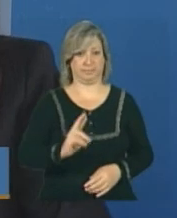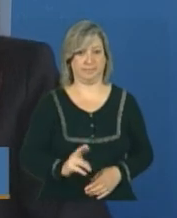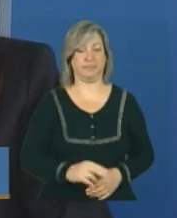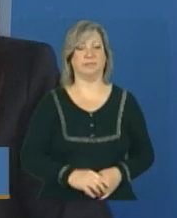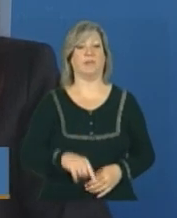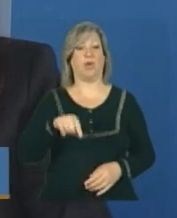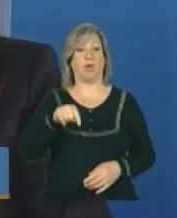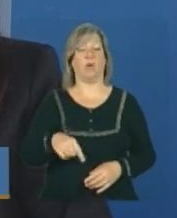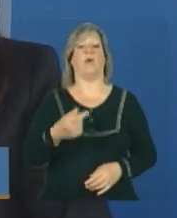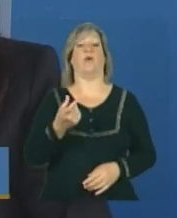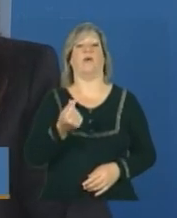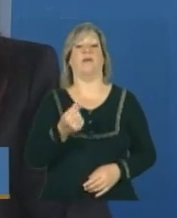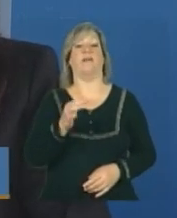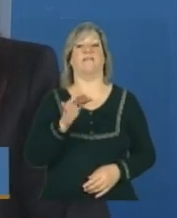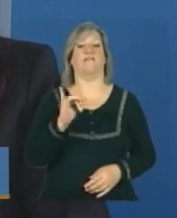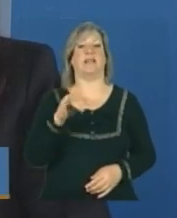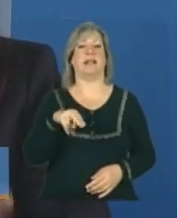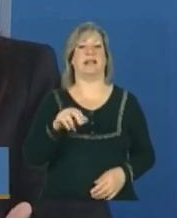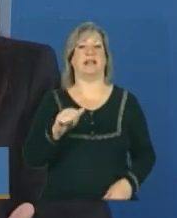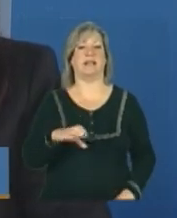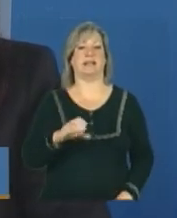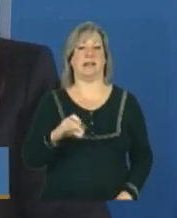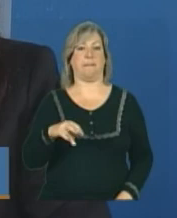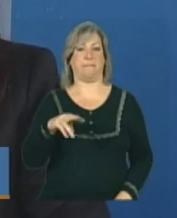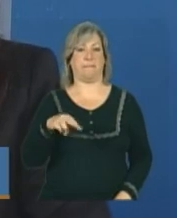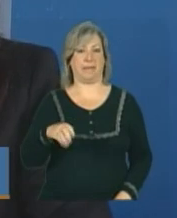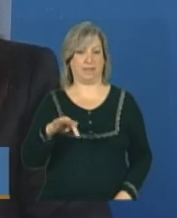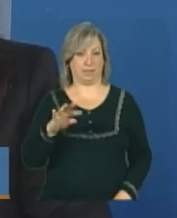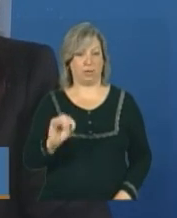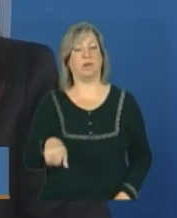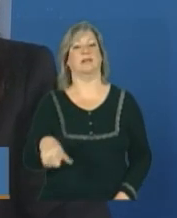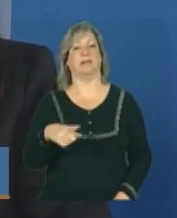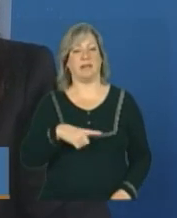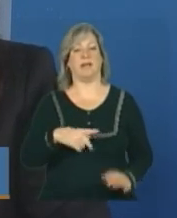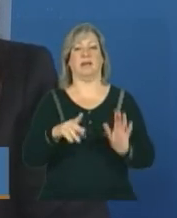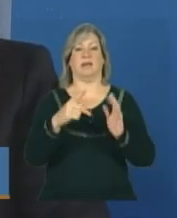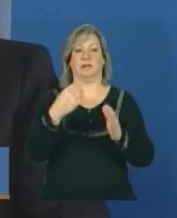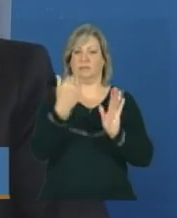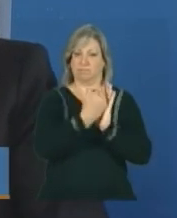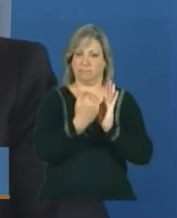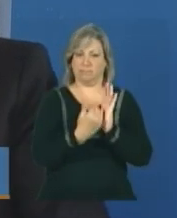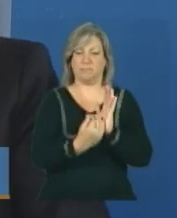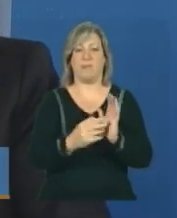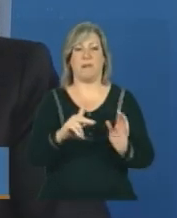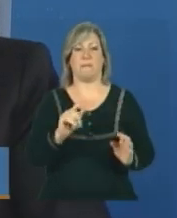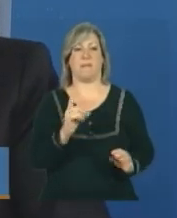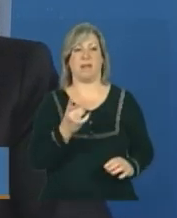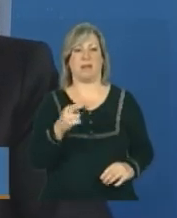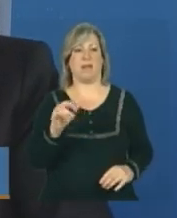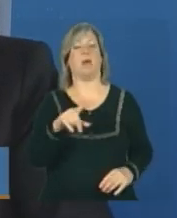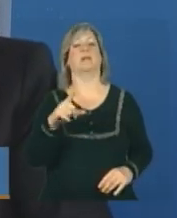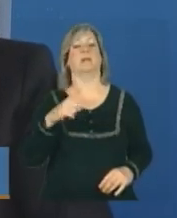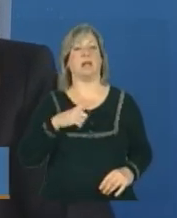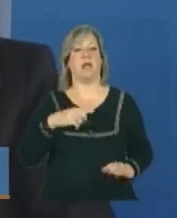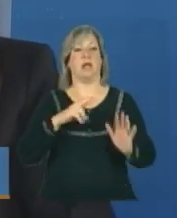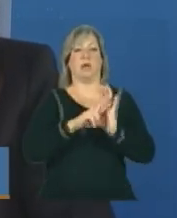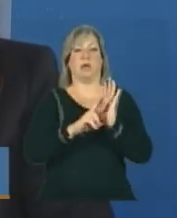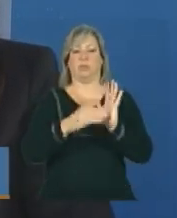no caso do PAIF, ele obedece já a um padrão que já está estabelecido, está previsto já em normativos do